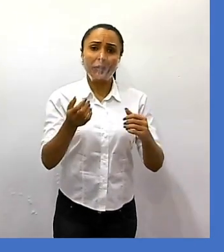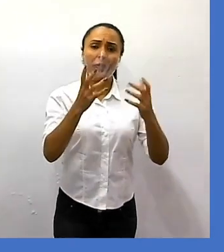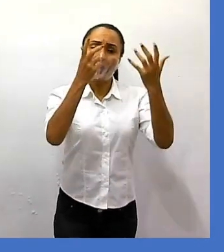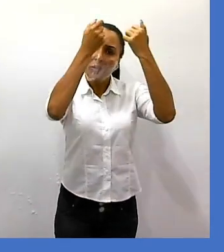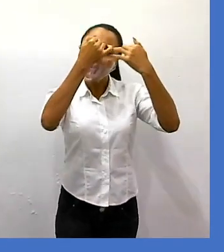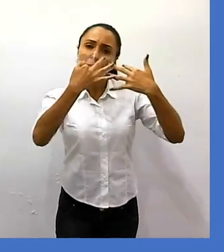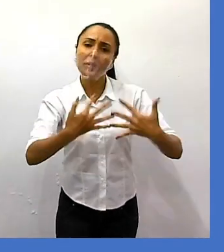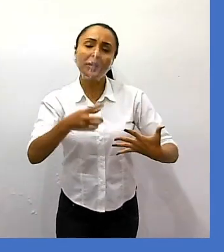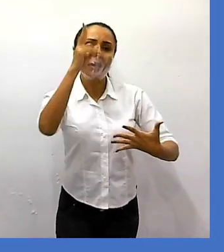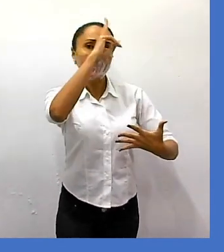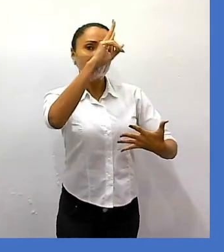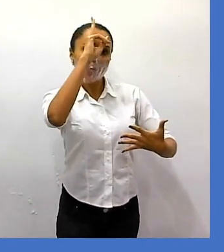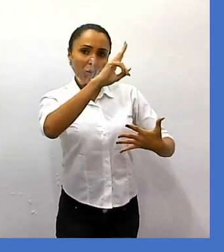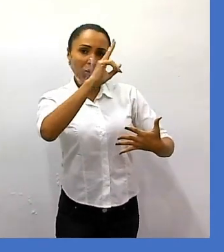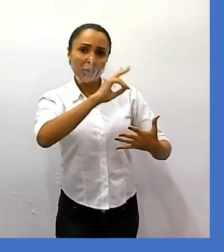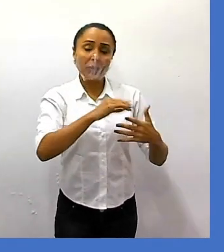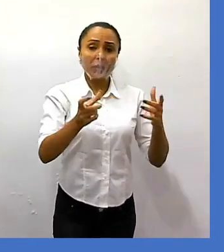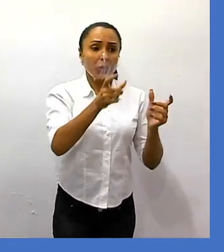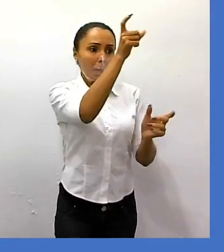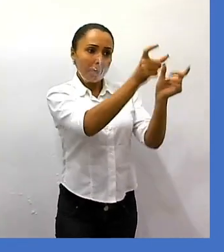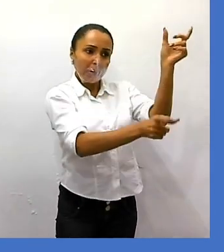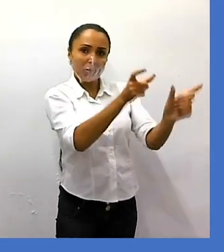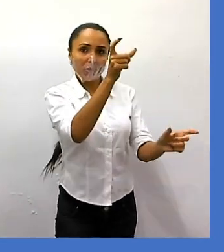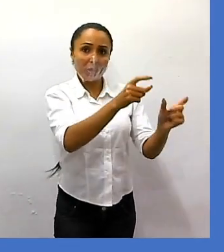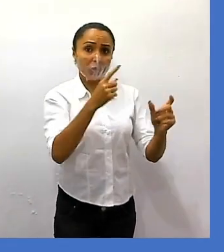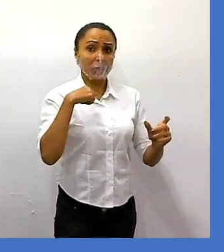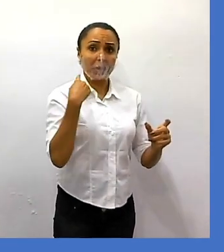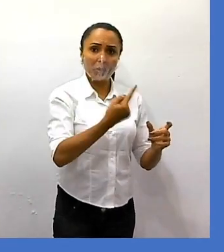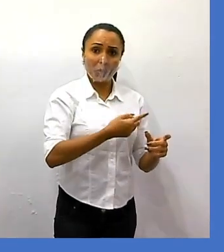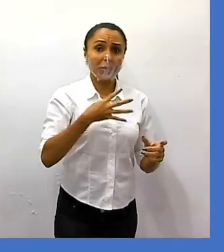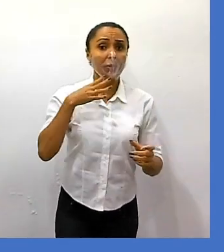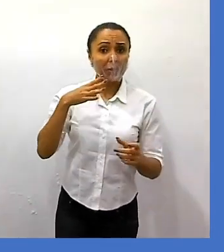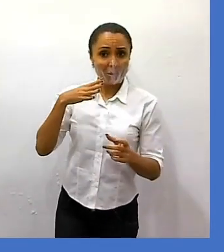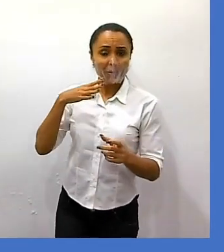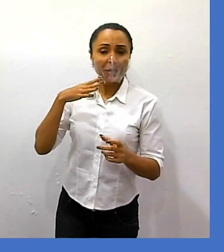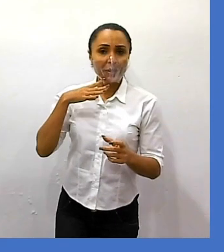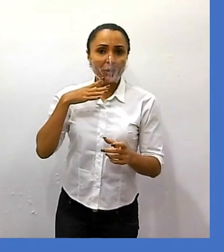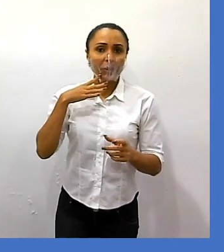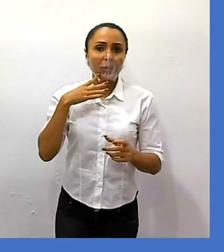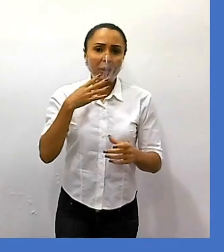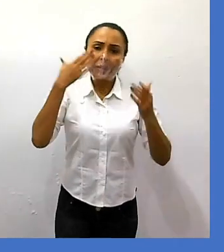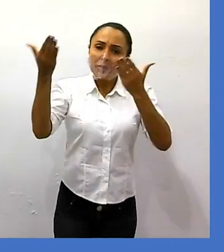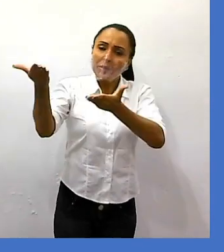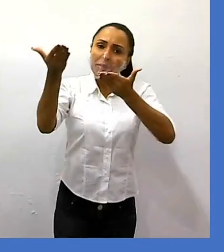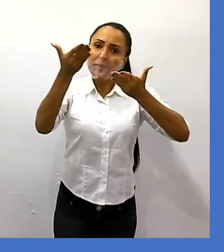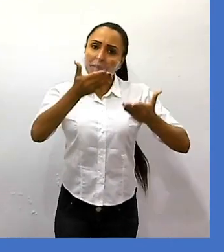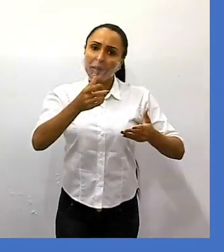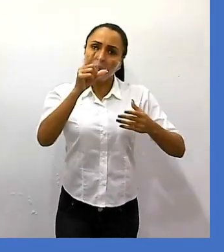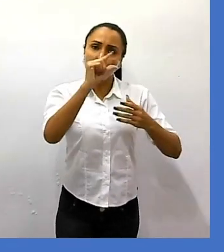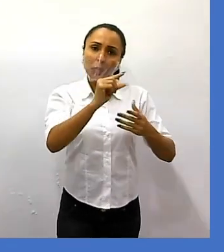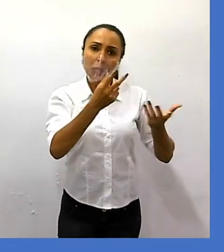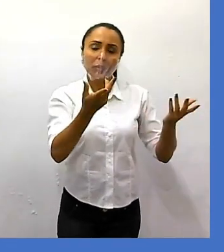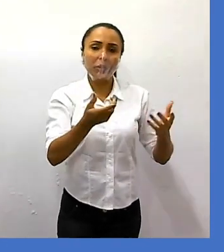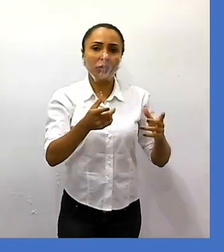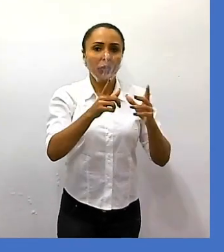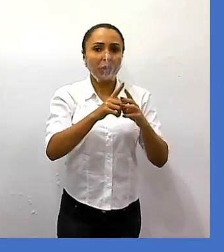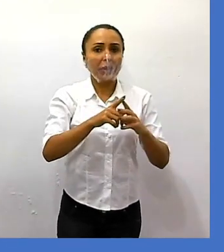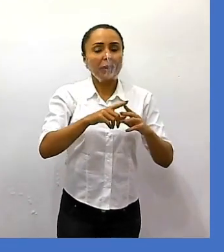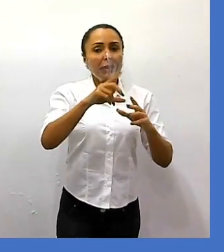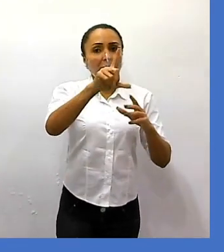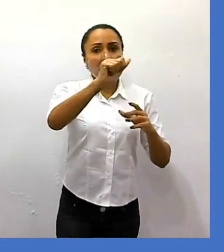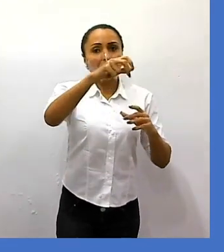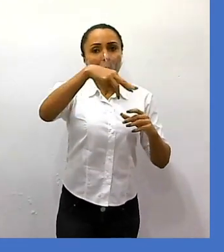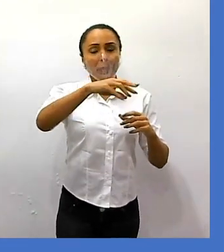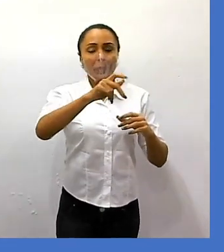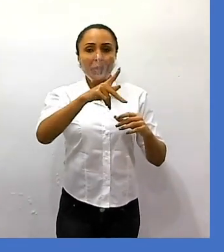a história de um personagem que para nós é muito conhecido, né? Ele traz um pouco da história do Lampião e do